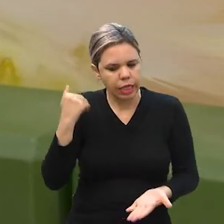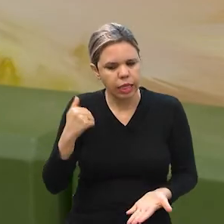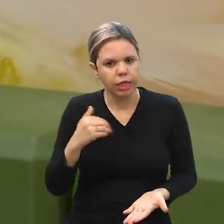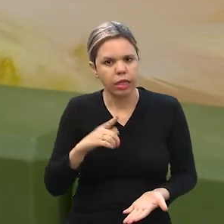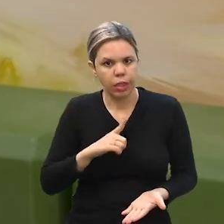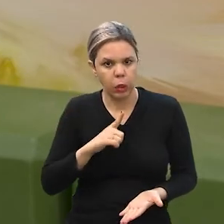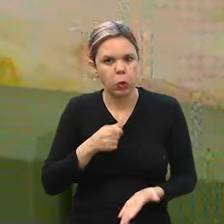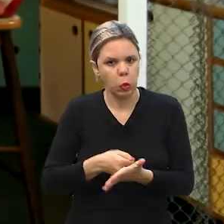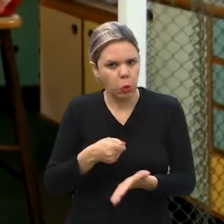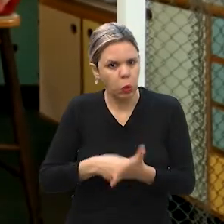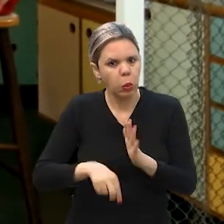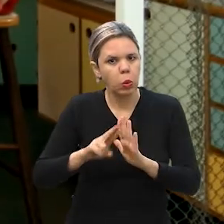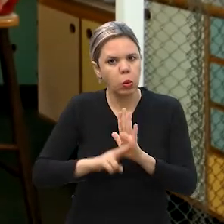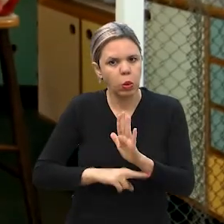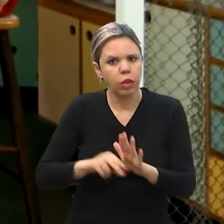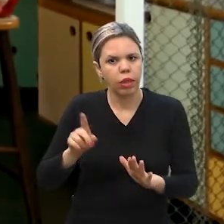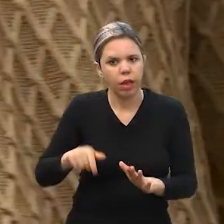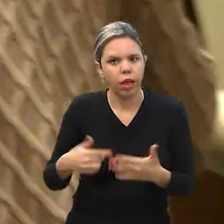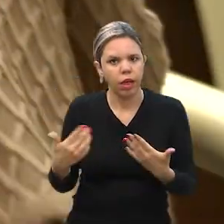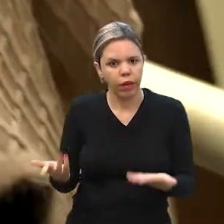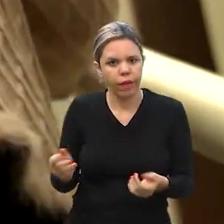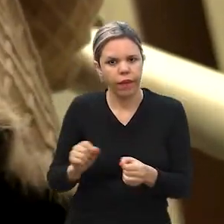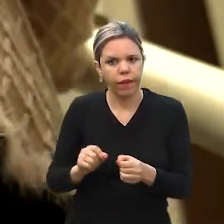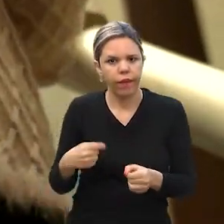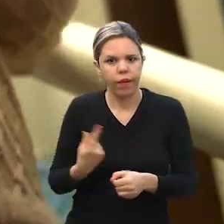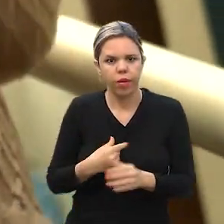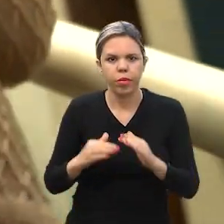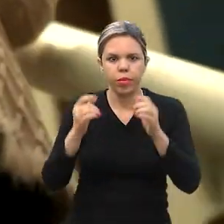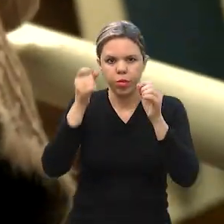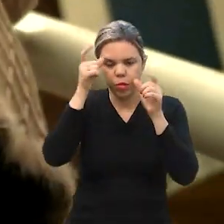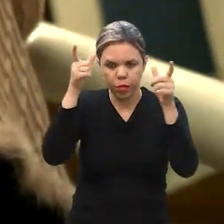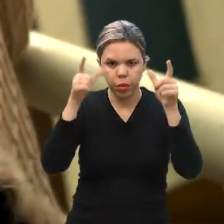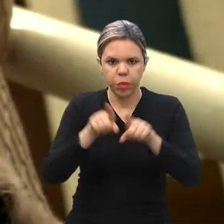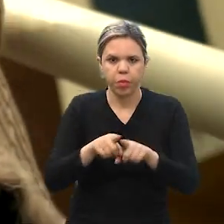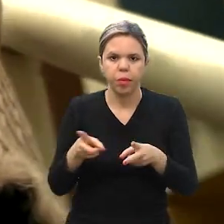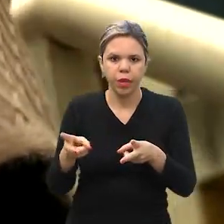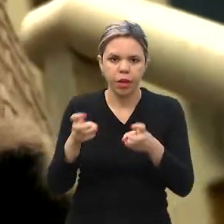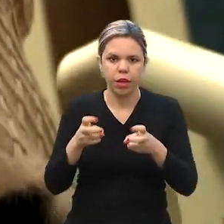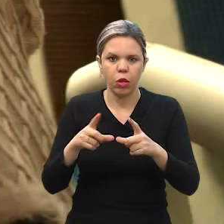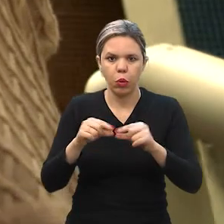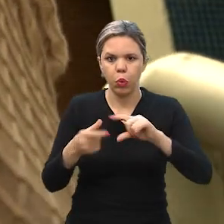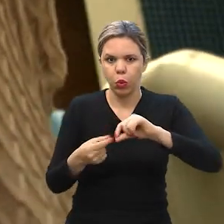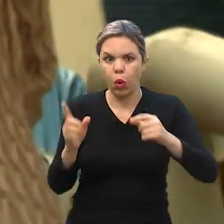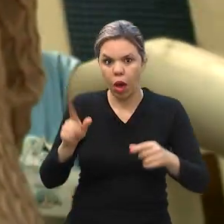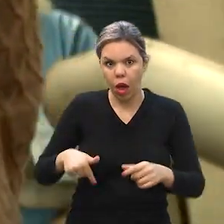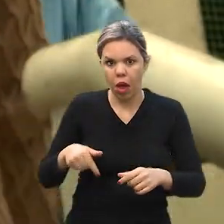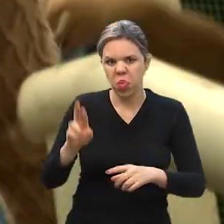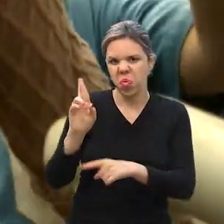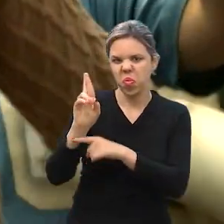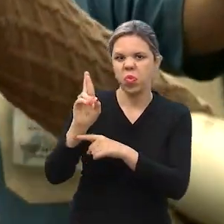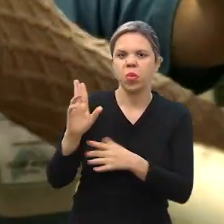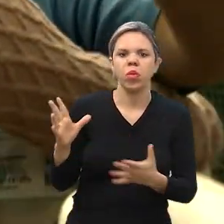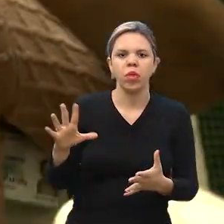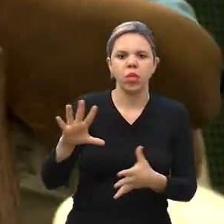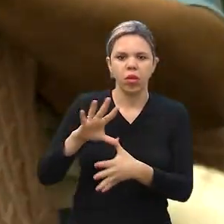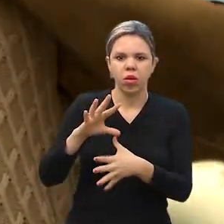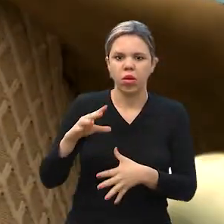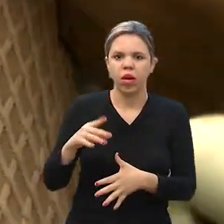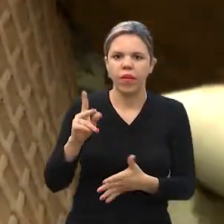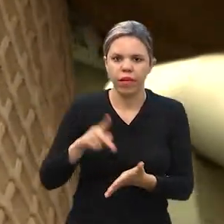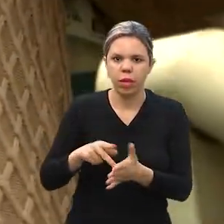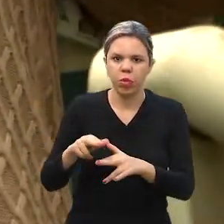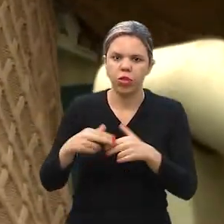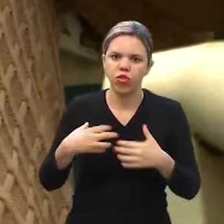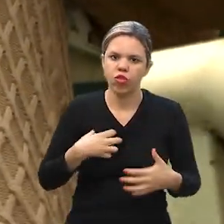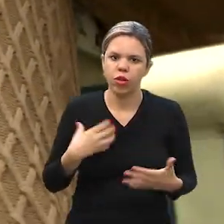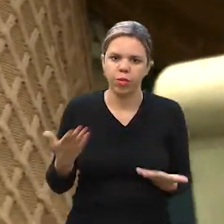uma rigidez e que é o que faz a gente crescer mesmo. E se o Boldrini hoje é o que é, não tenha dúvida que é em relação a esse